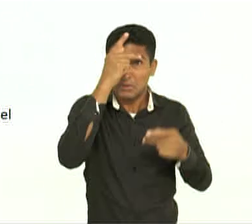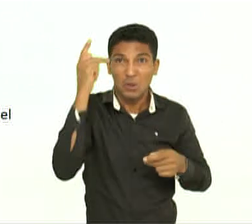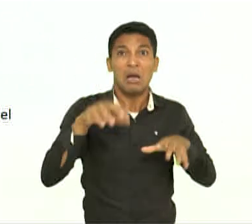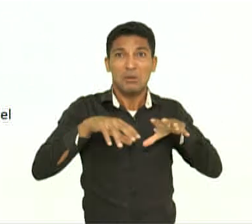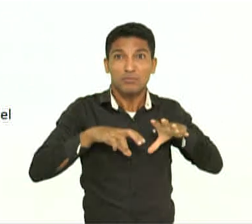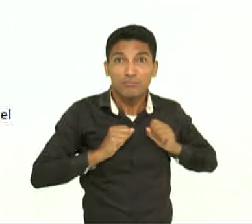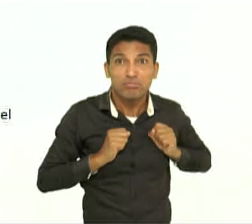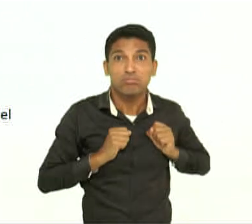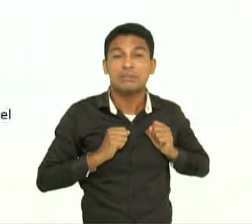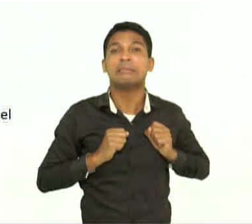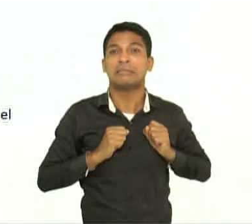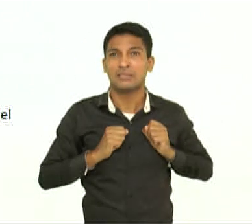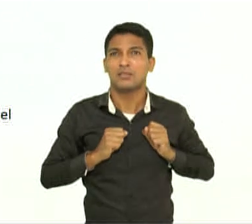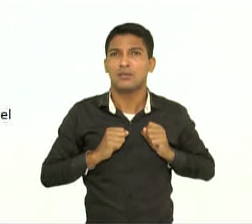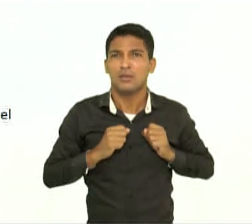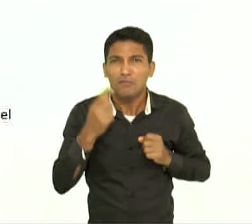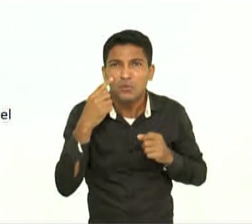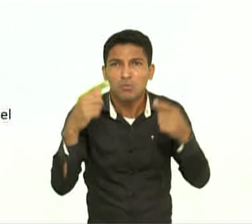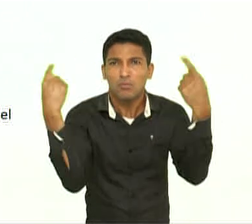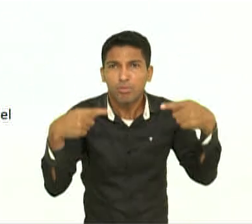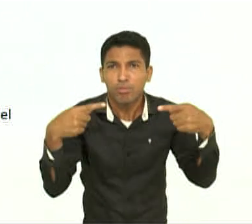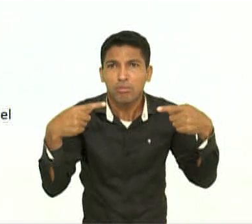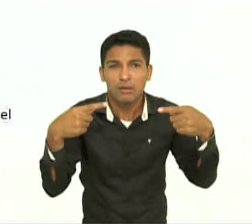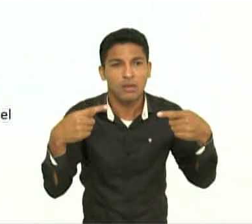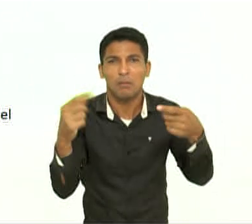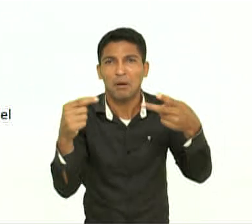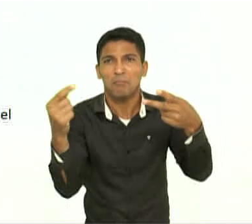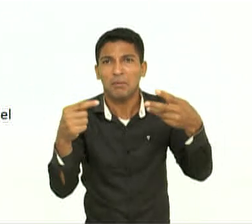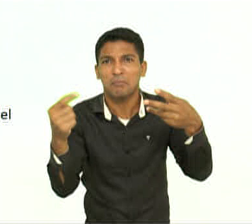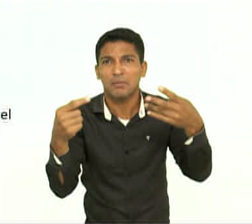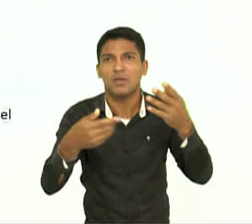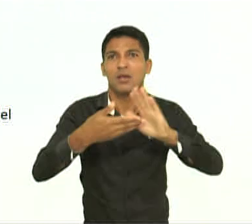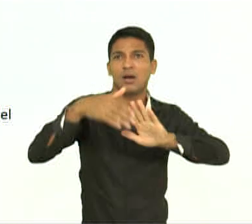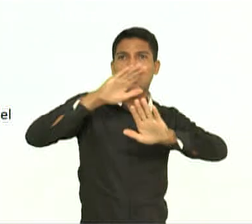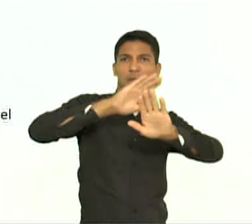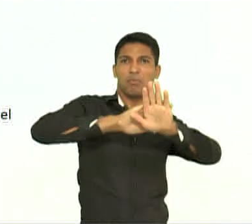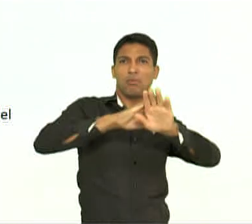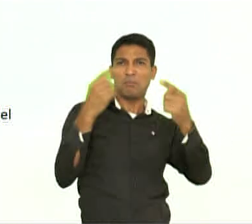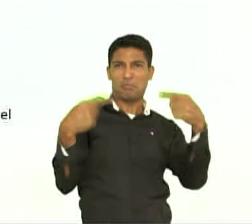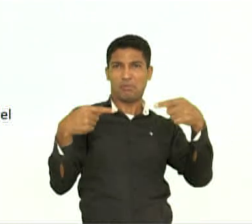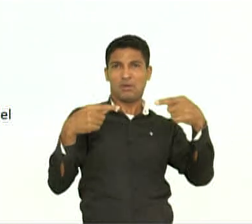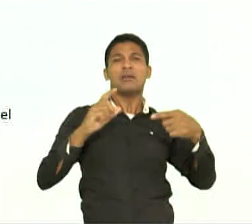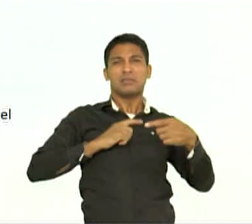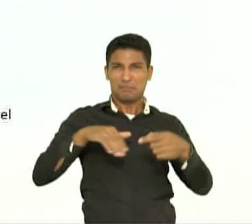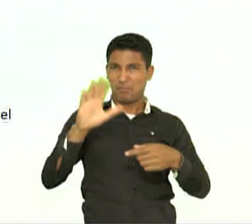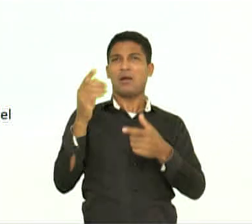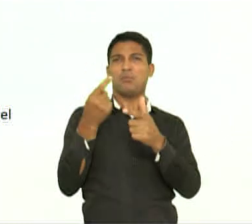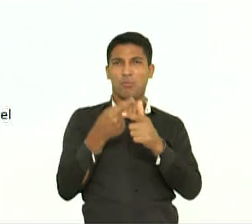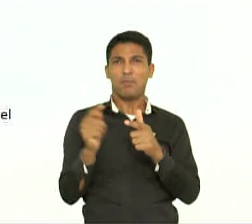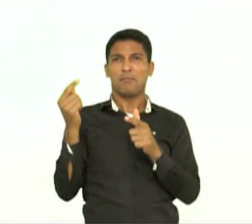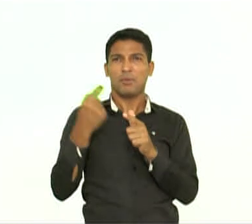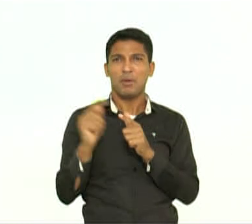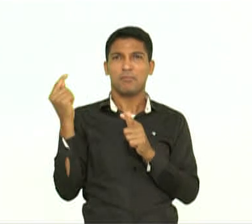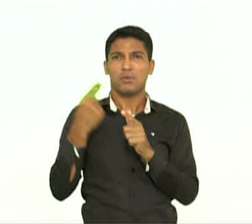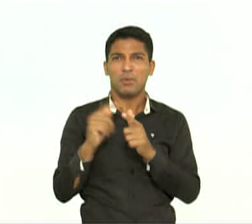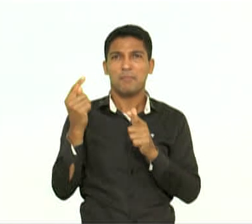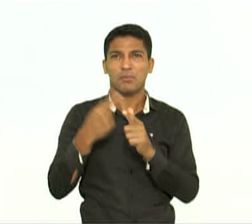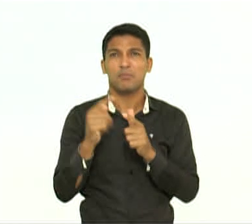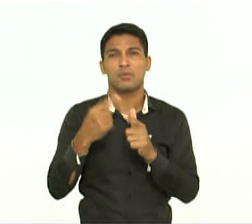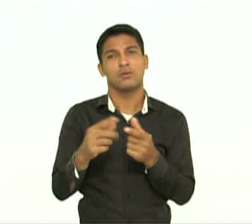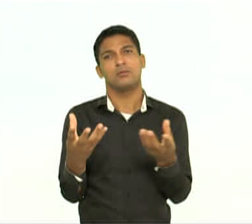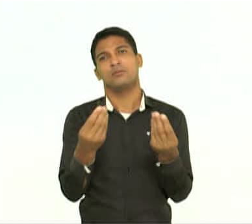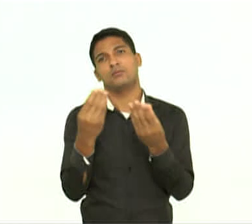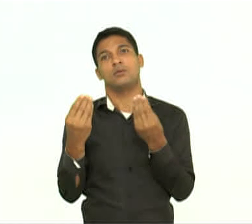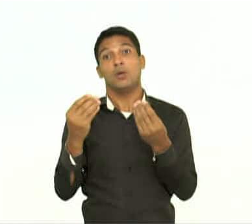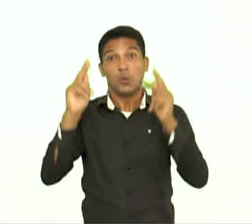este desafio. Reparou? Os desafios vão trazendo por trás deles outros problemas ainda que a humanidade tem que